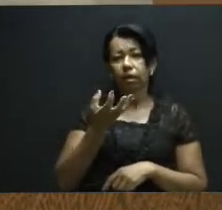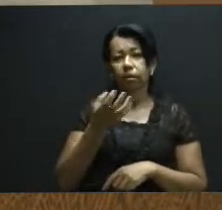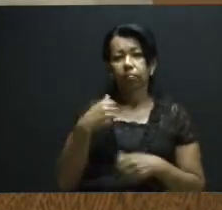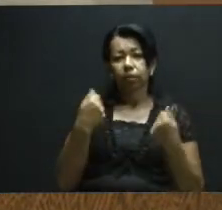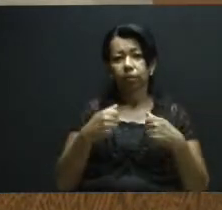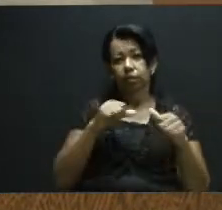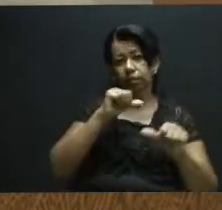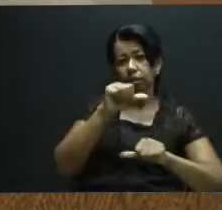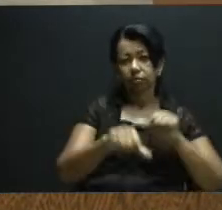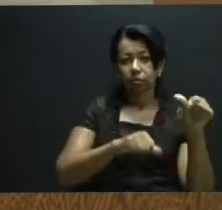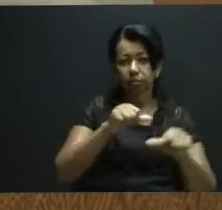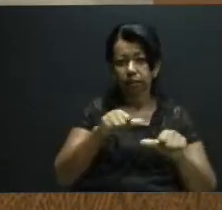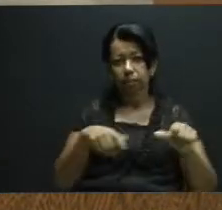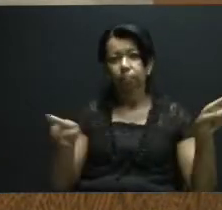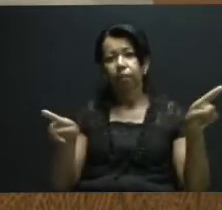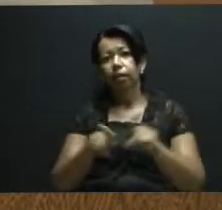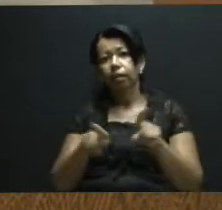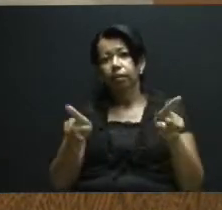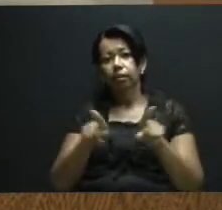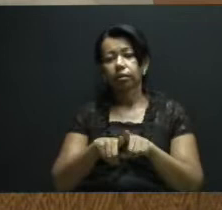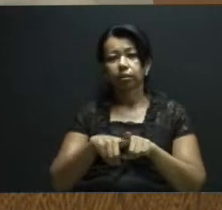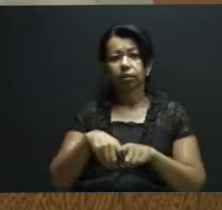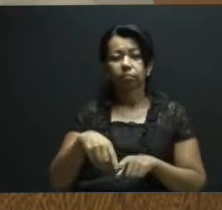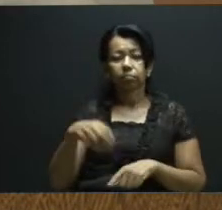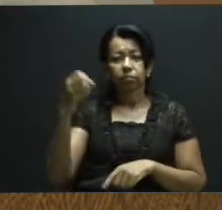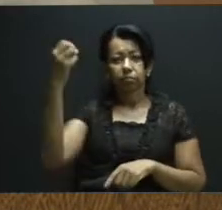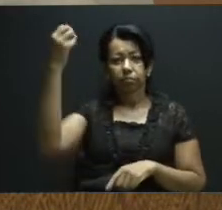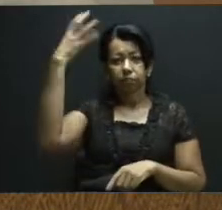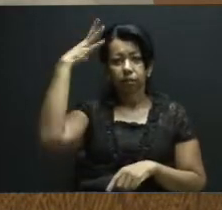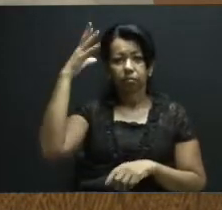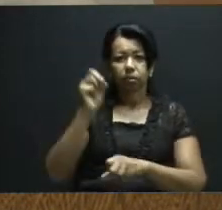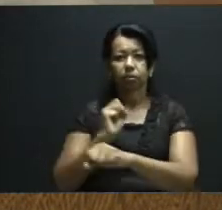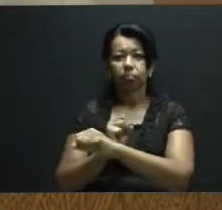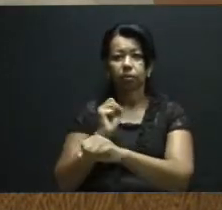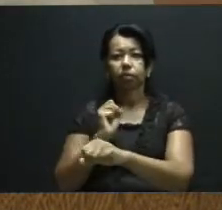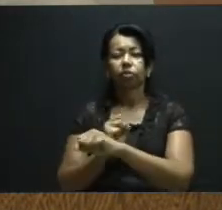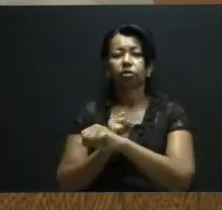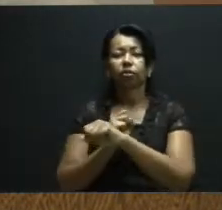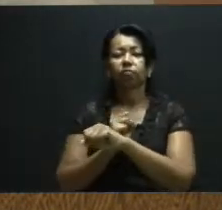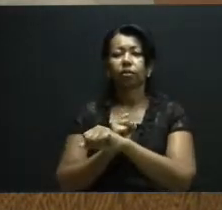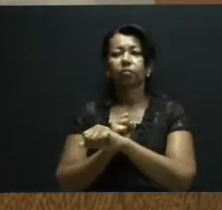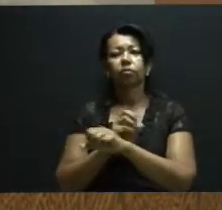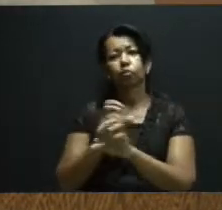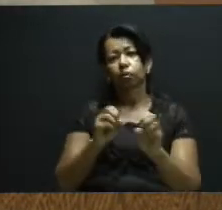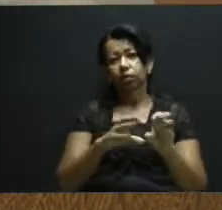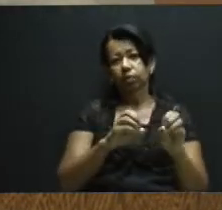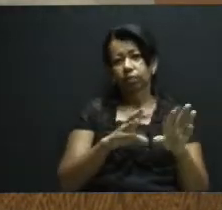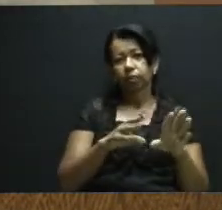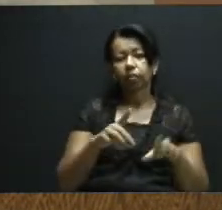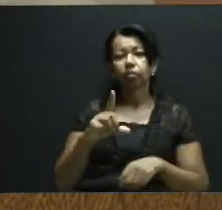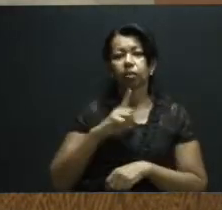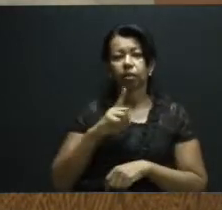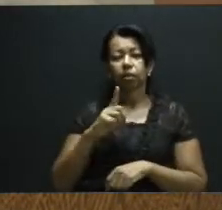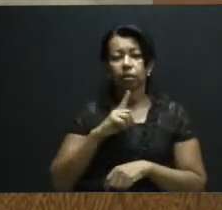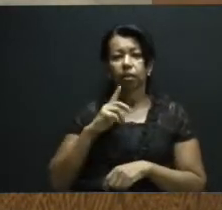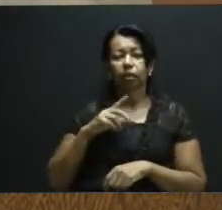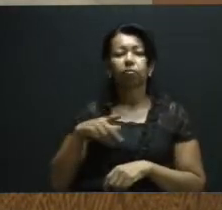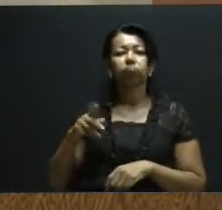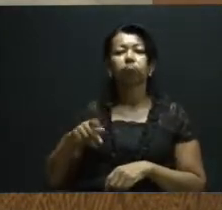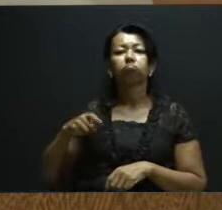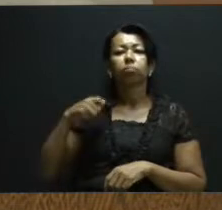assim a luz e na perspectiva das diretrizes gerais da diversas pastorais